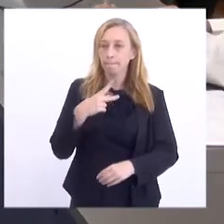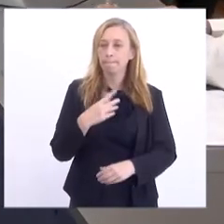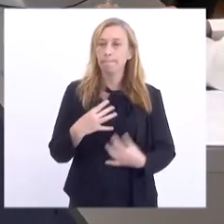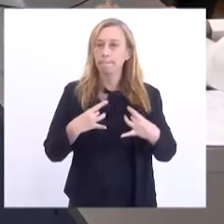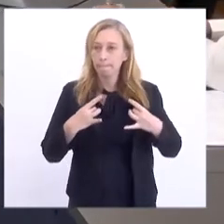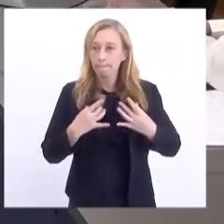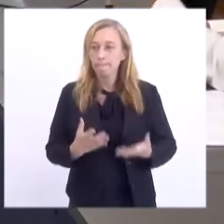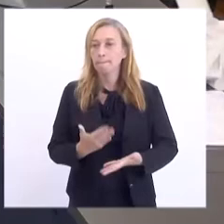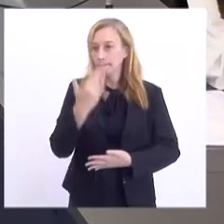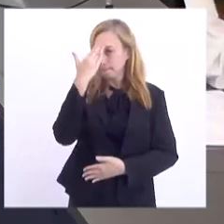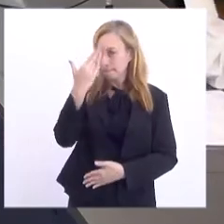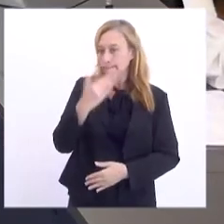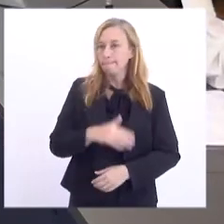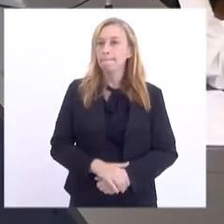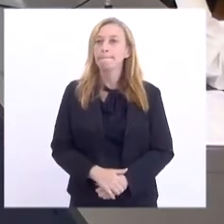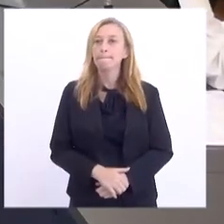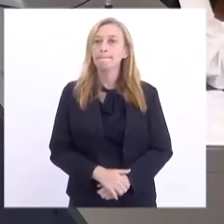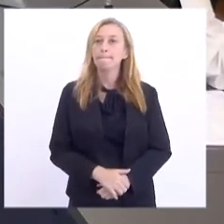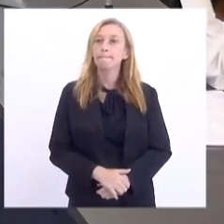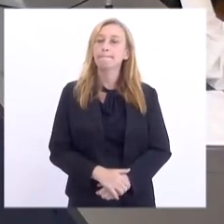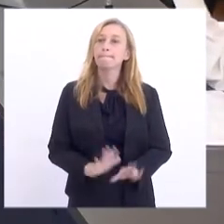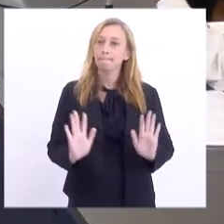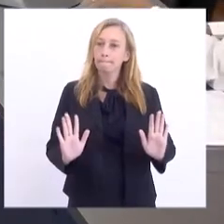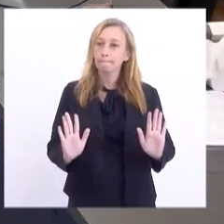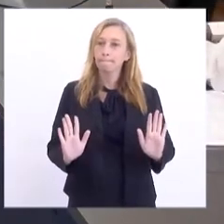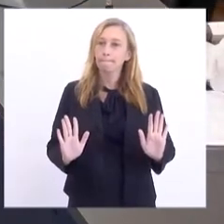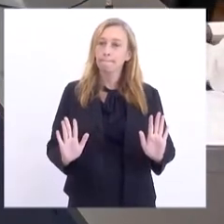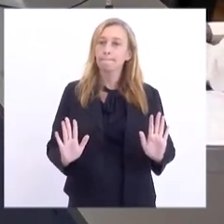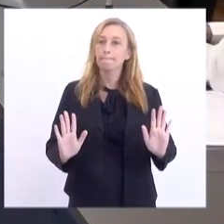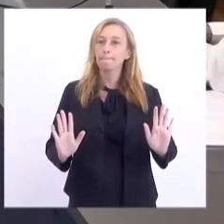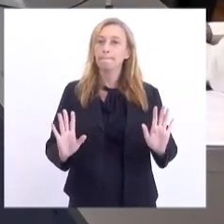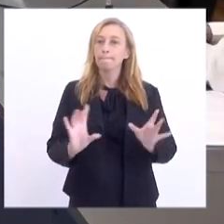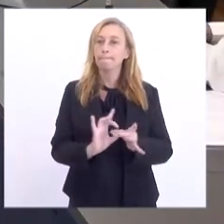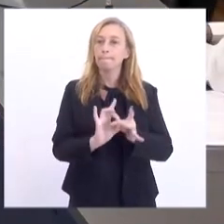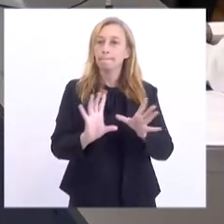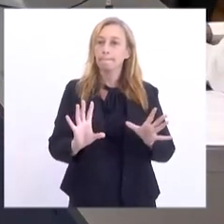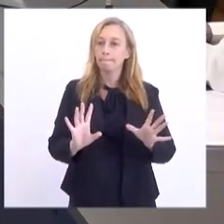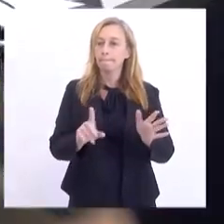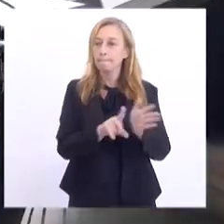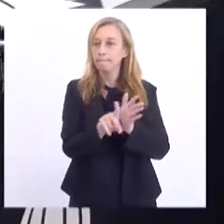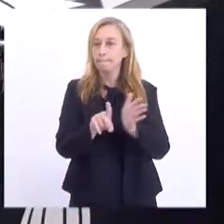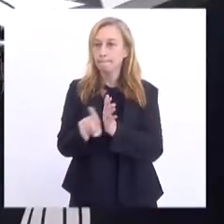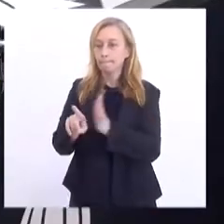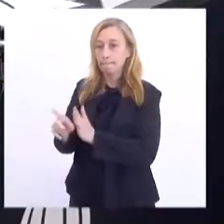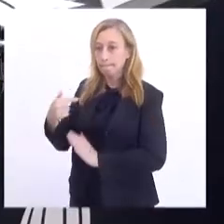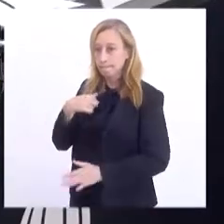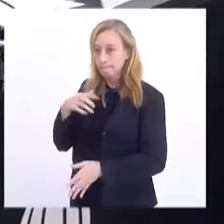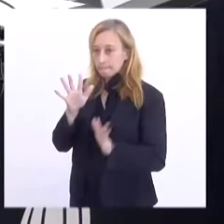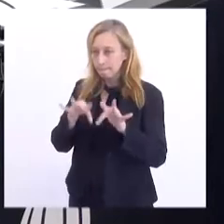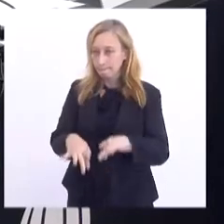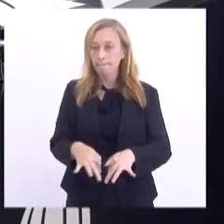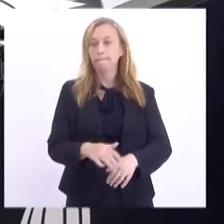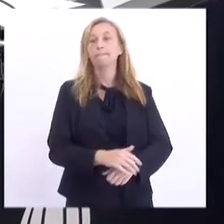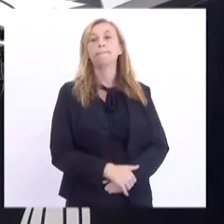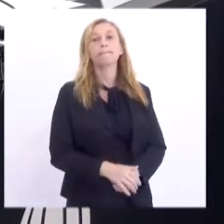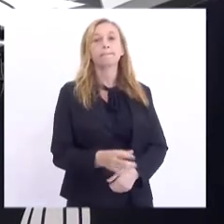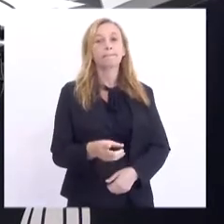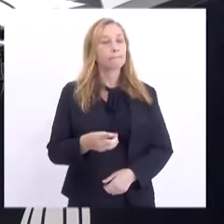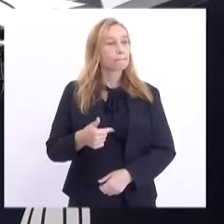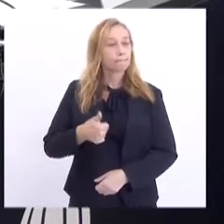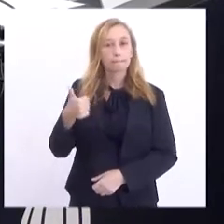agradeço eu vou aqui abrir as perguntas e eu vou ficar com o final primeira